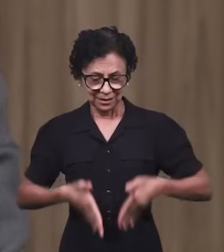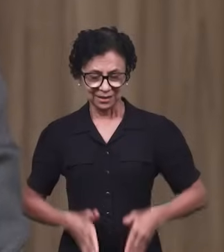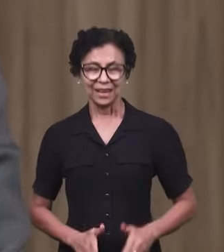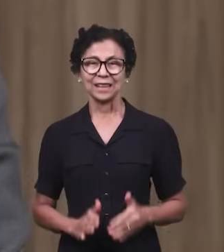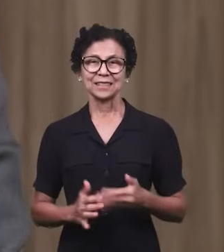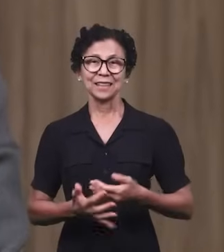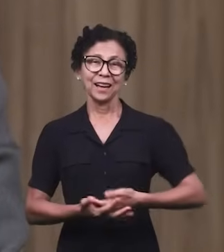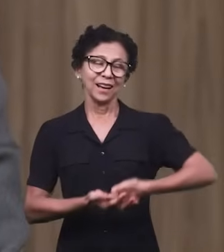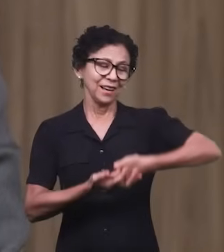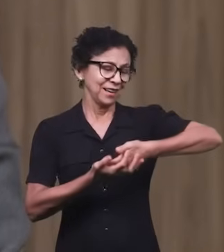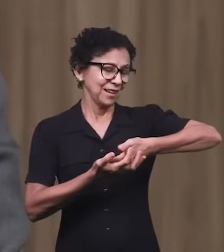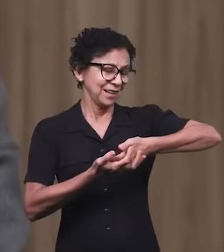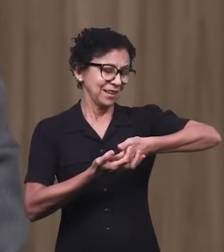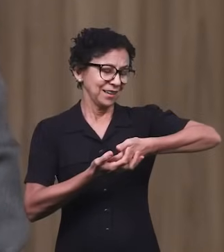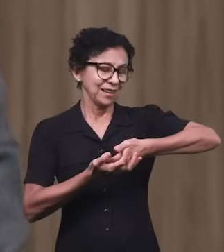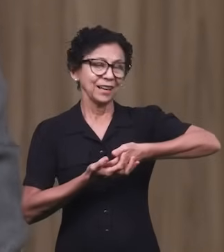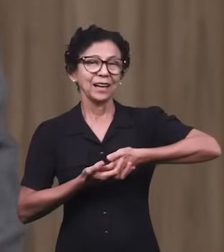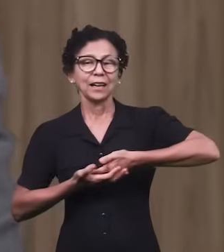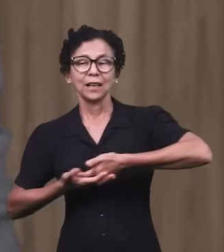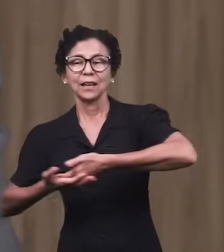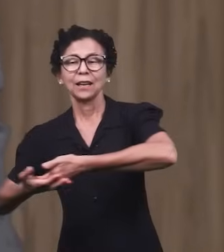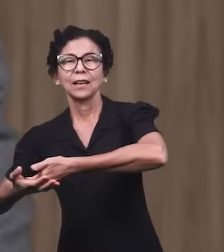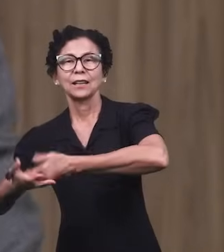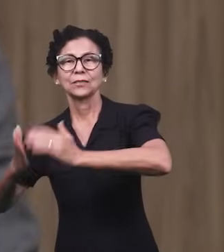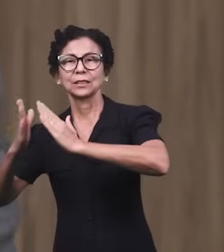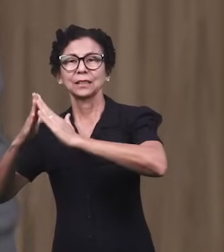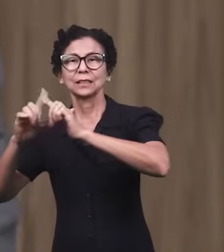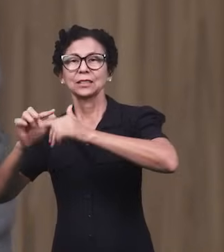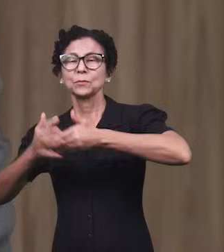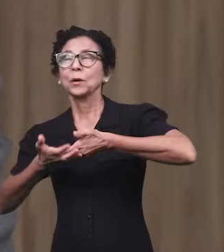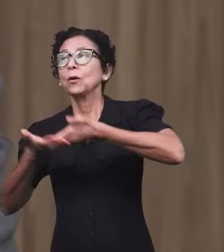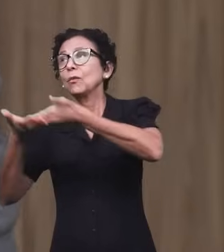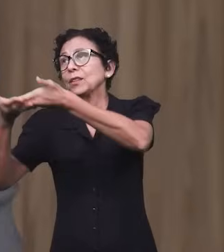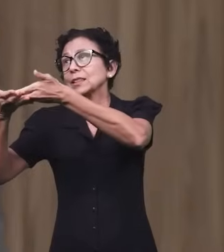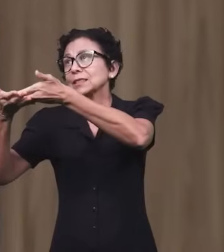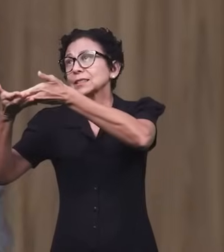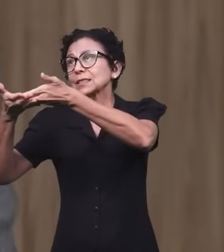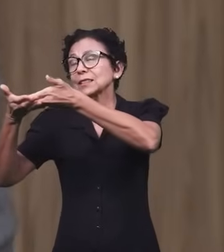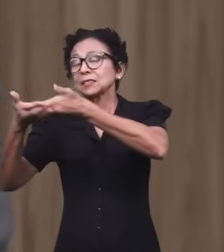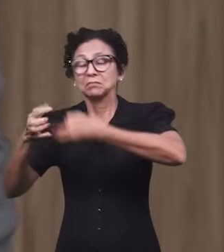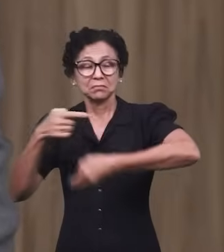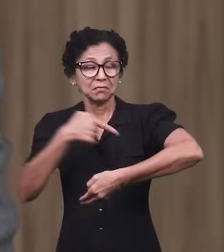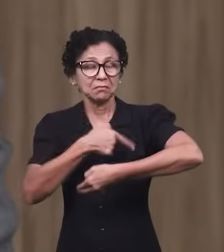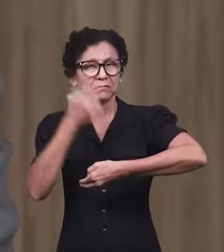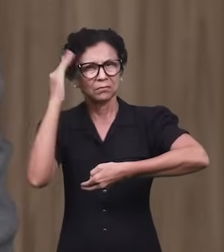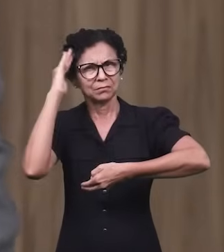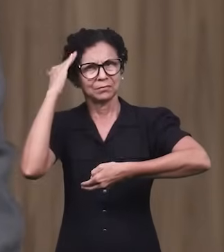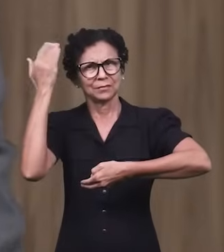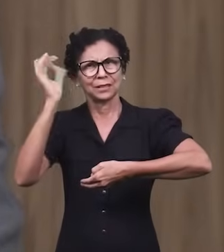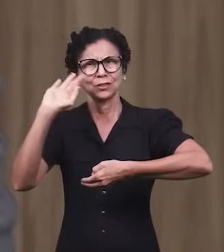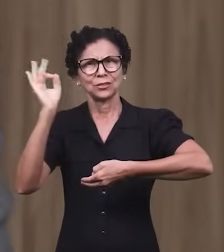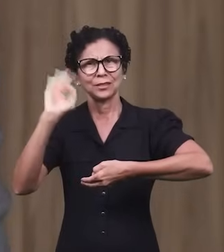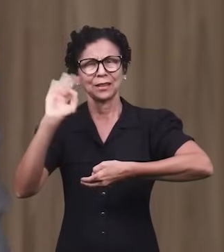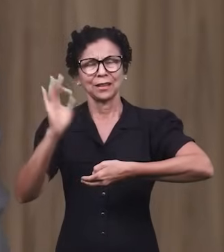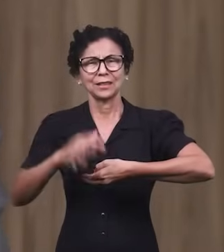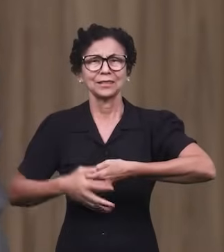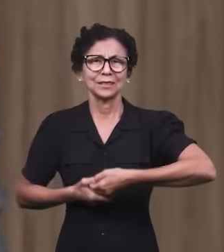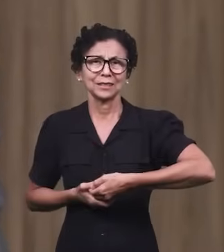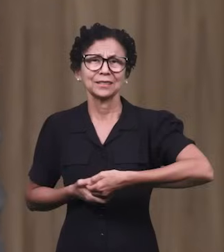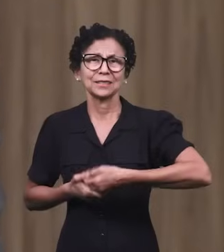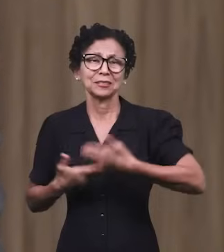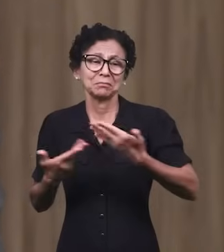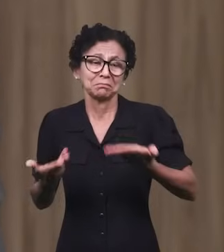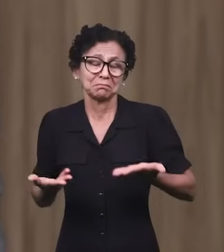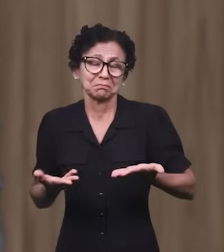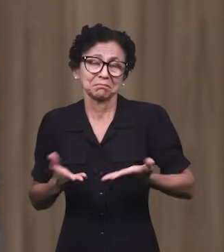serem consagrados ao Senhor, a criança está ali, ela não está entendendo nada, ela não está sabendo de nada. Então, é